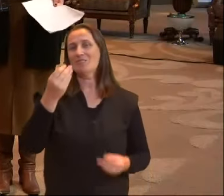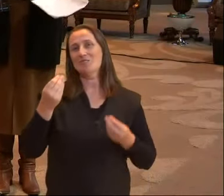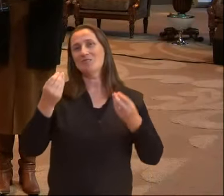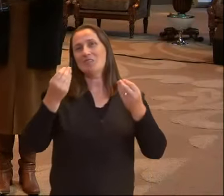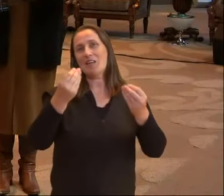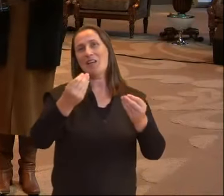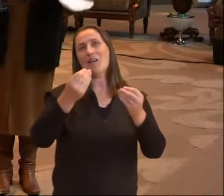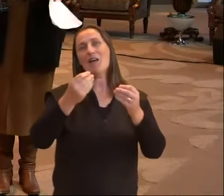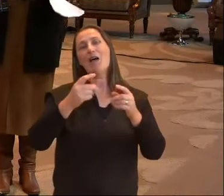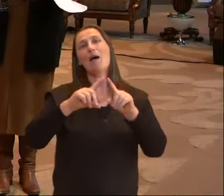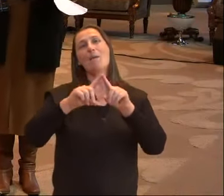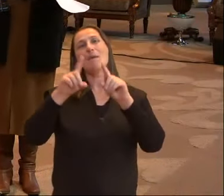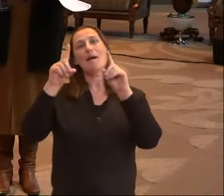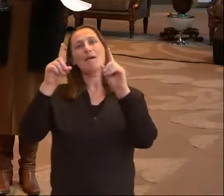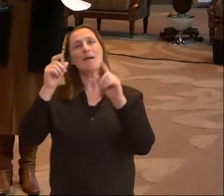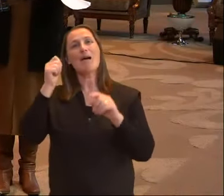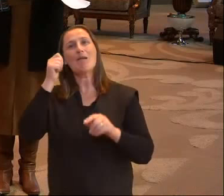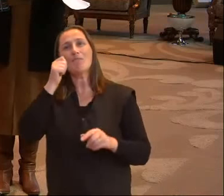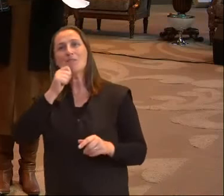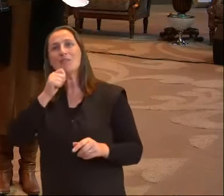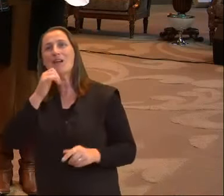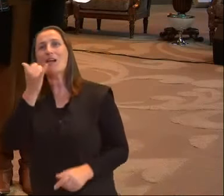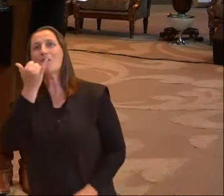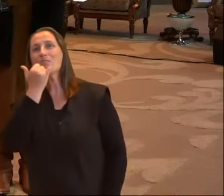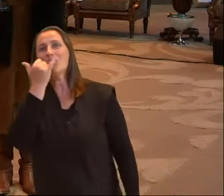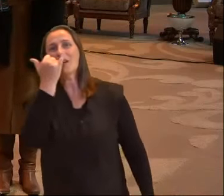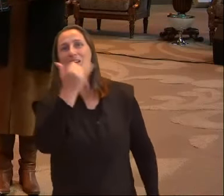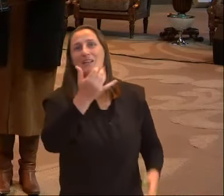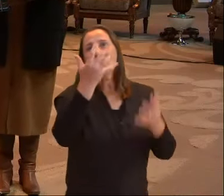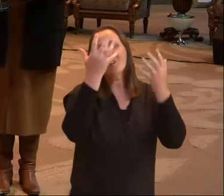e ela passou.